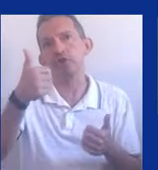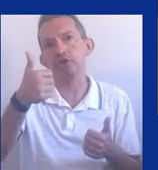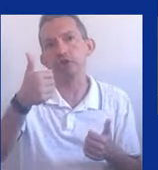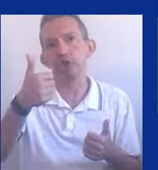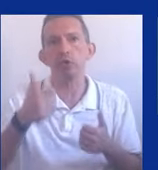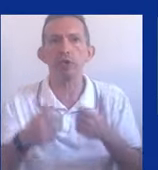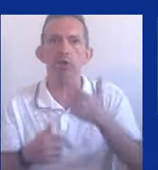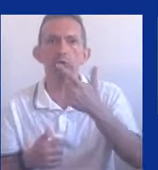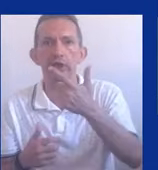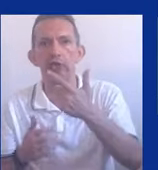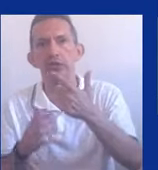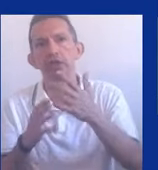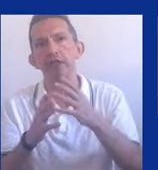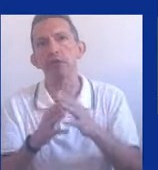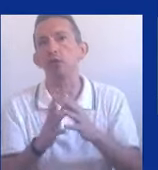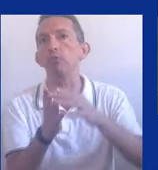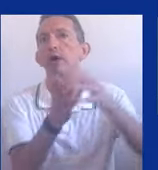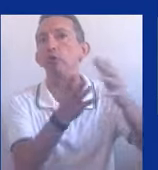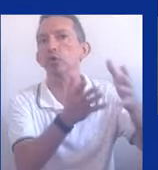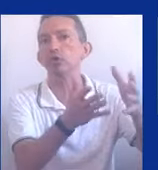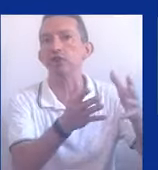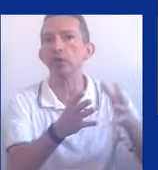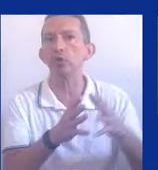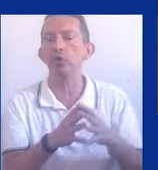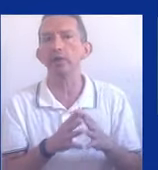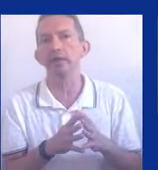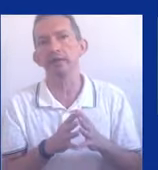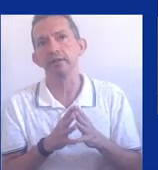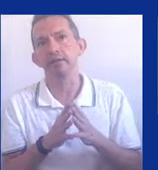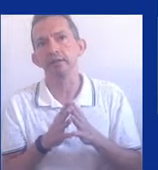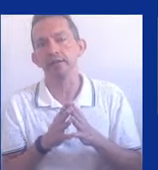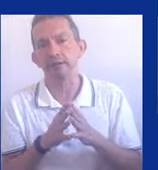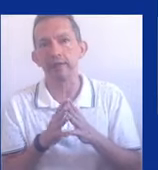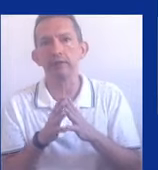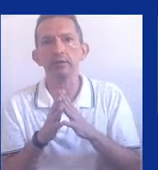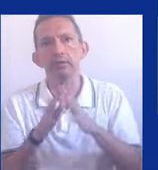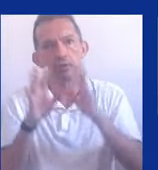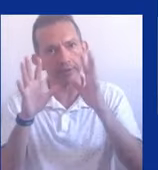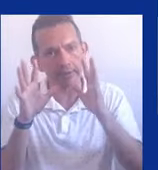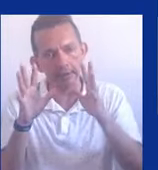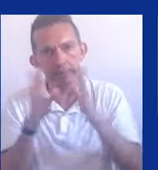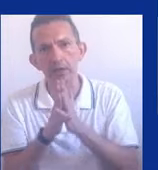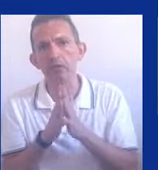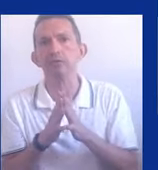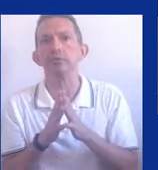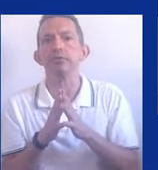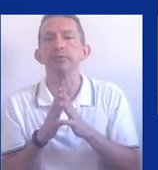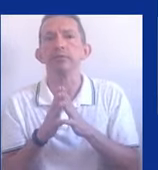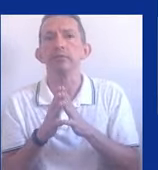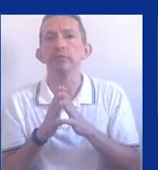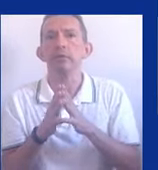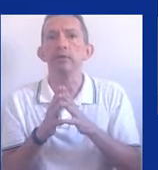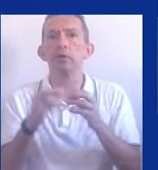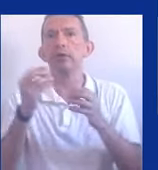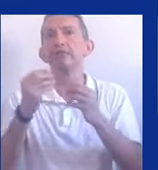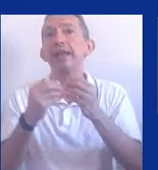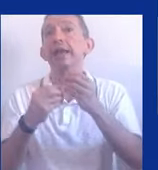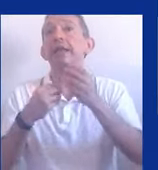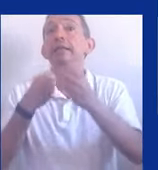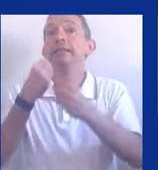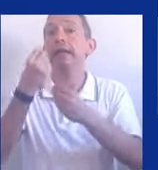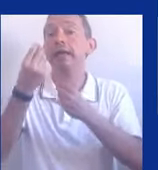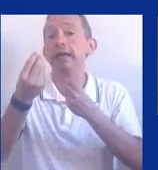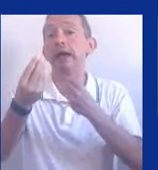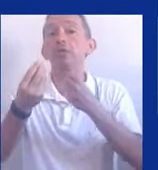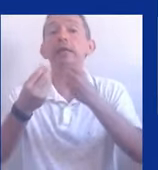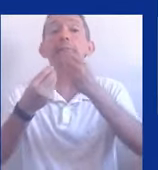como progesterona, como testosterona, como aldosterona. Tá certo? Então atentem para isso. Então quando ele